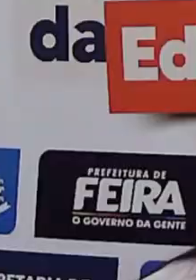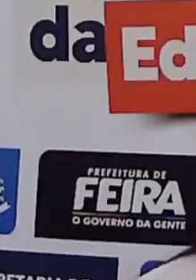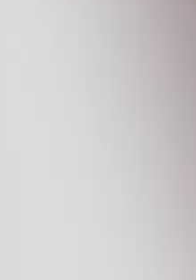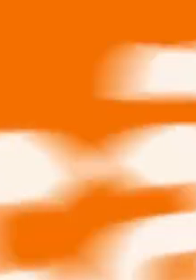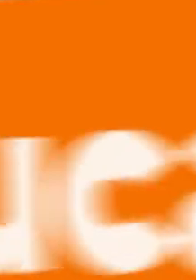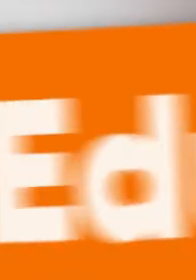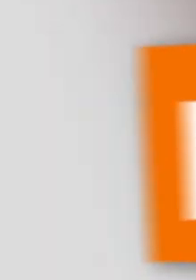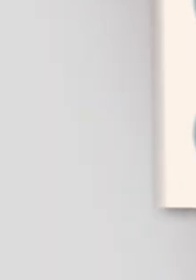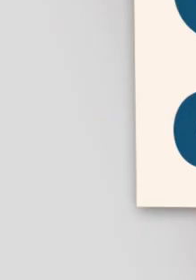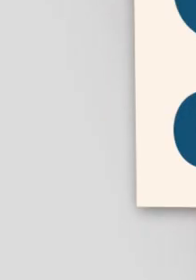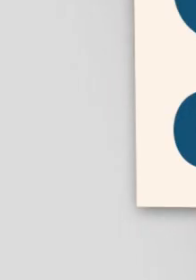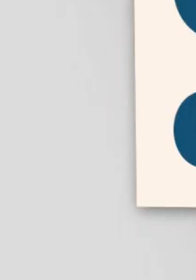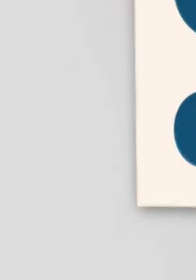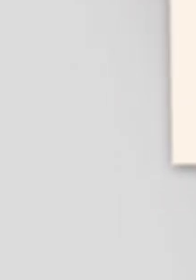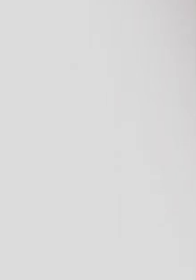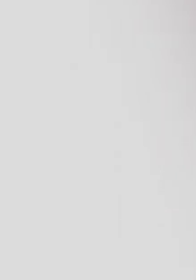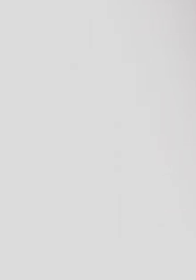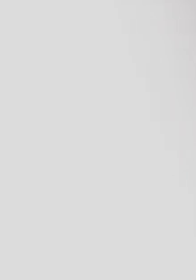tchau.